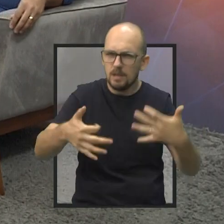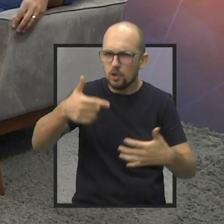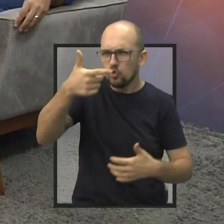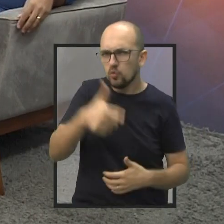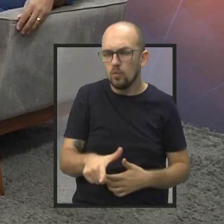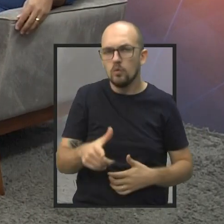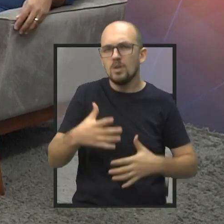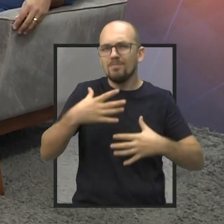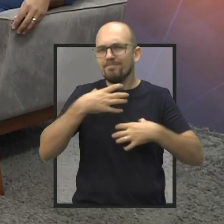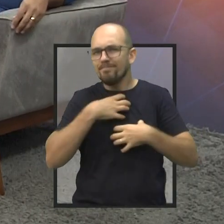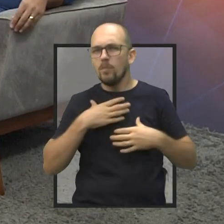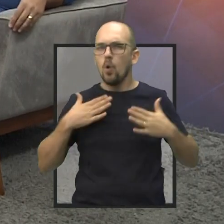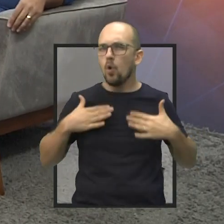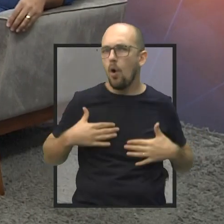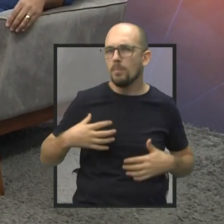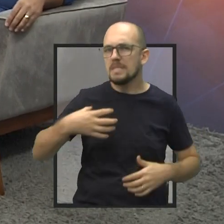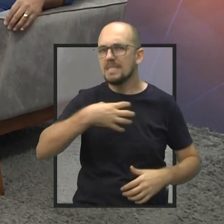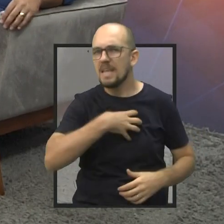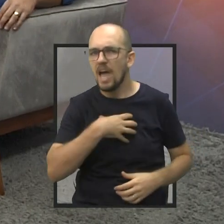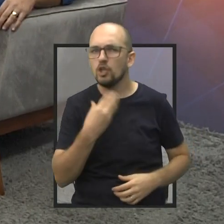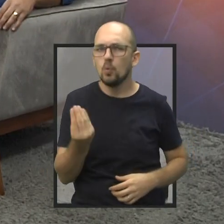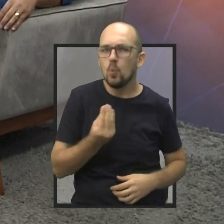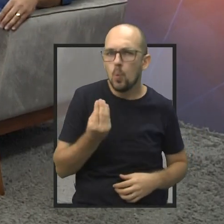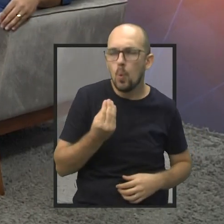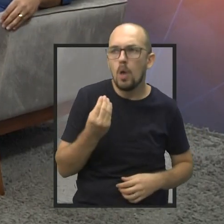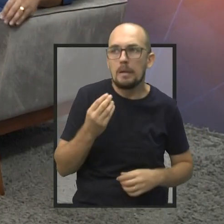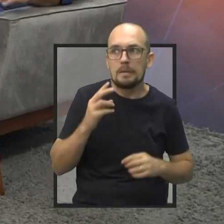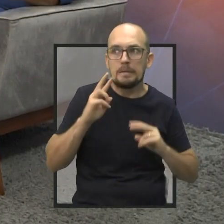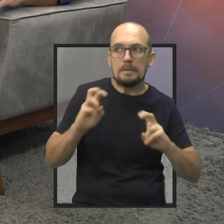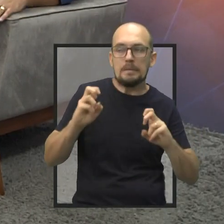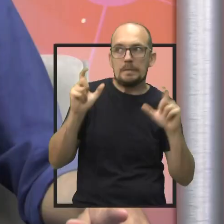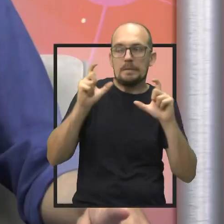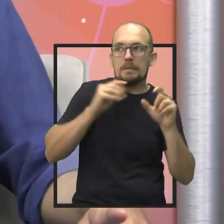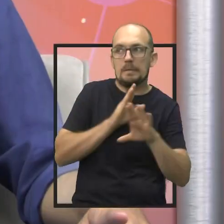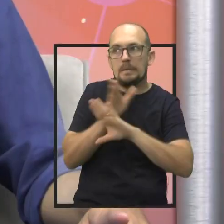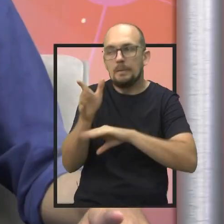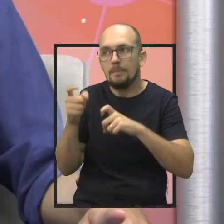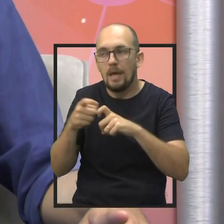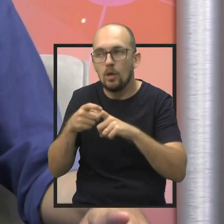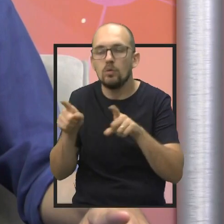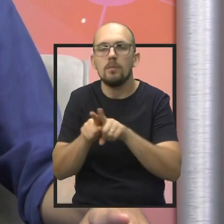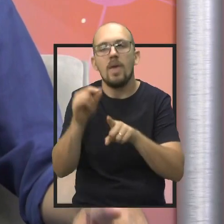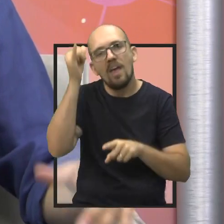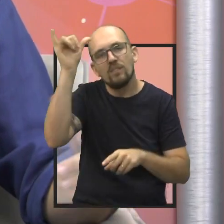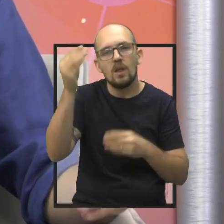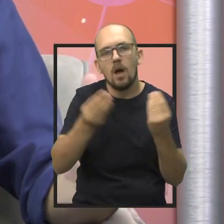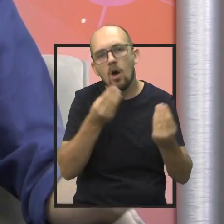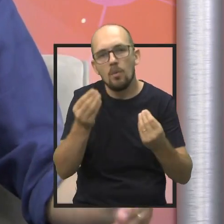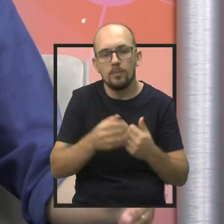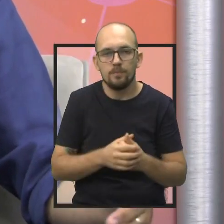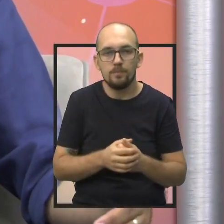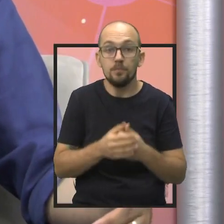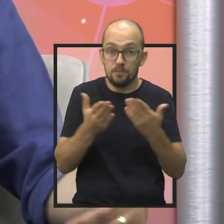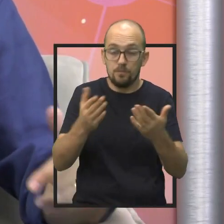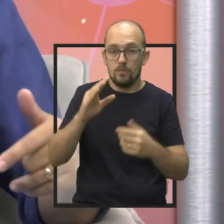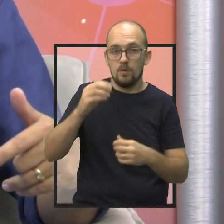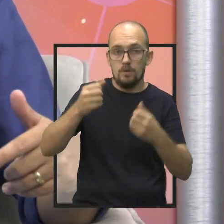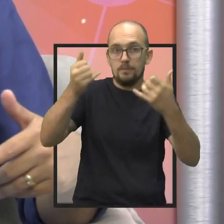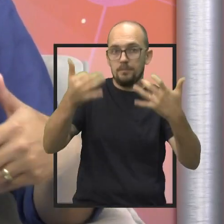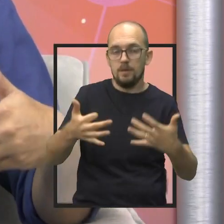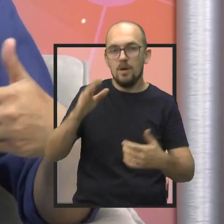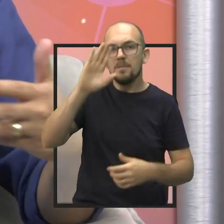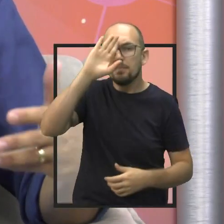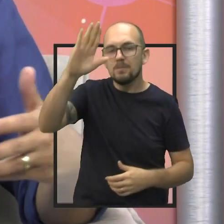principais sintomas, melhores métodos para prevenção. Então, o principal sintoma daqueles casos sintomáticos,